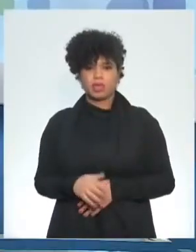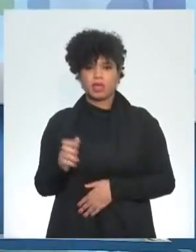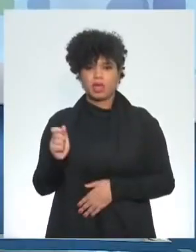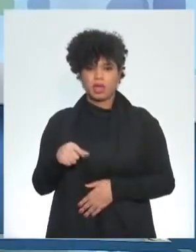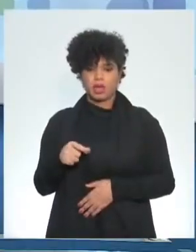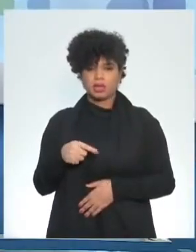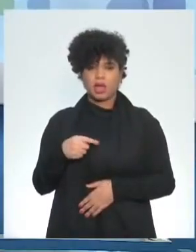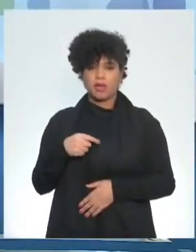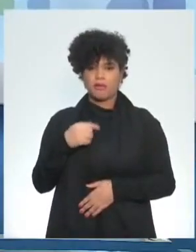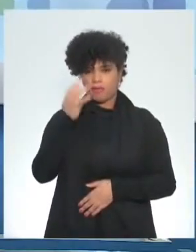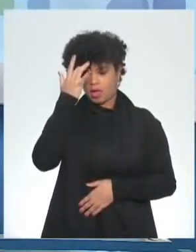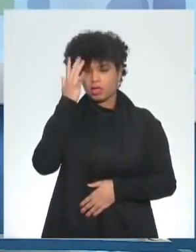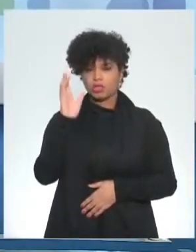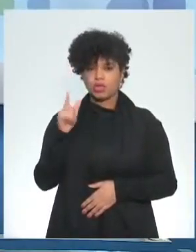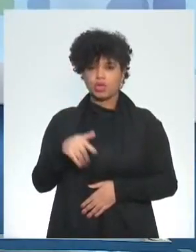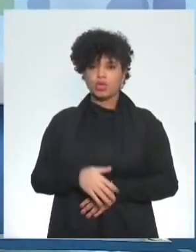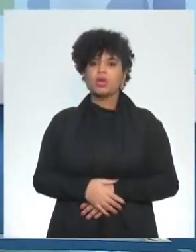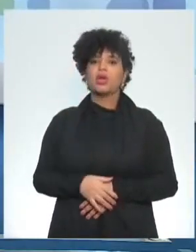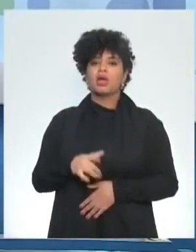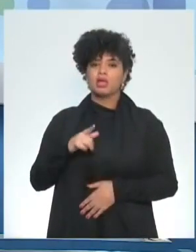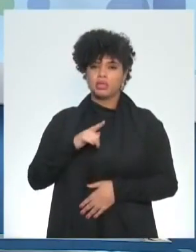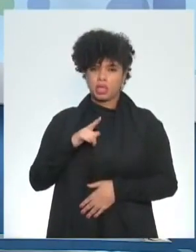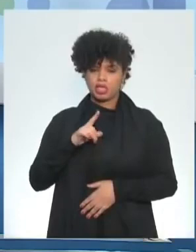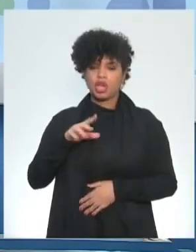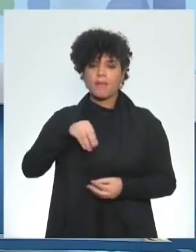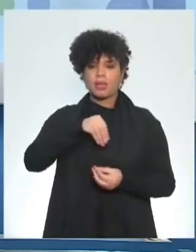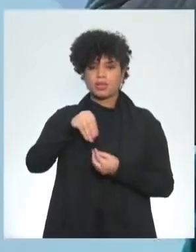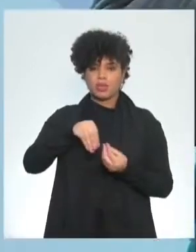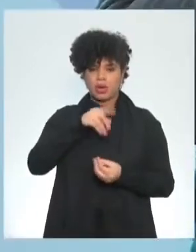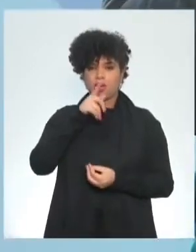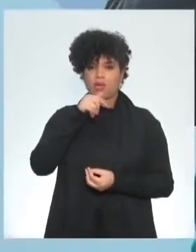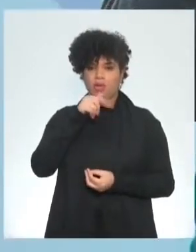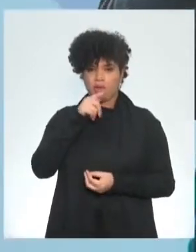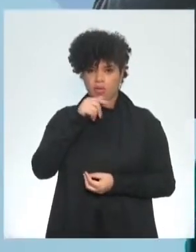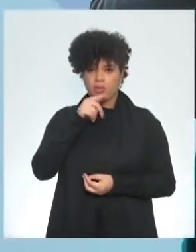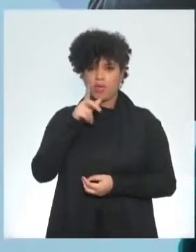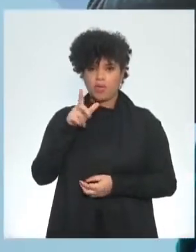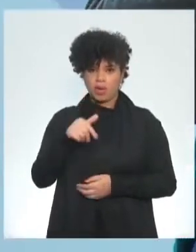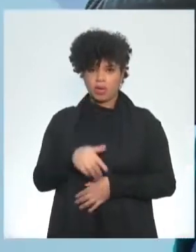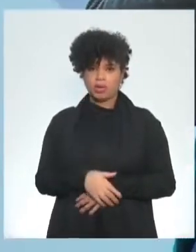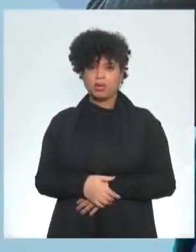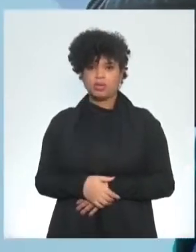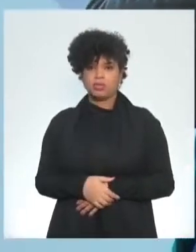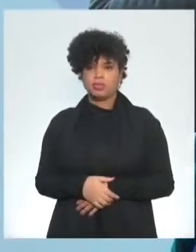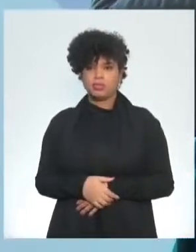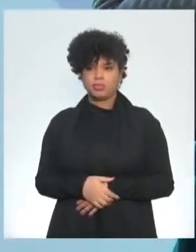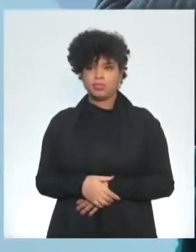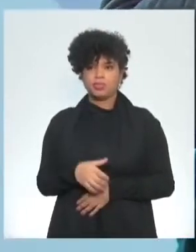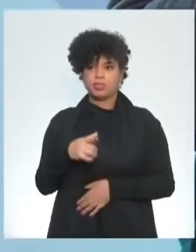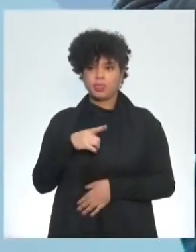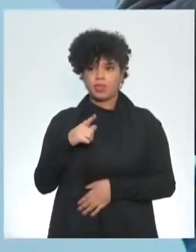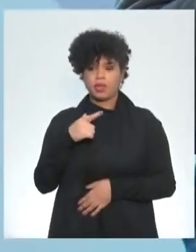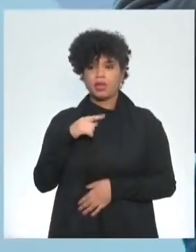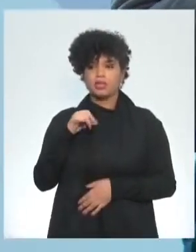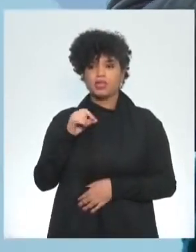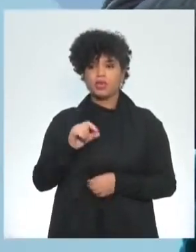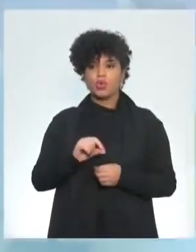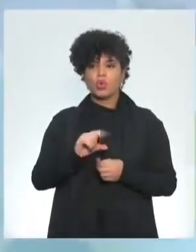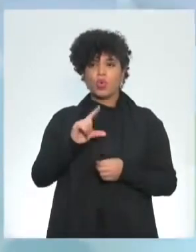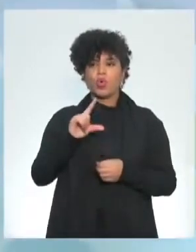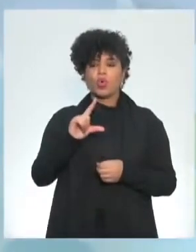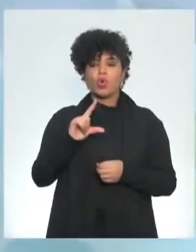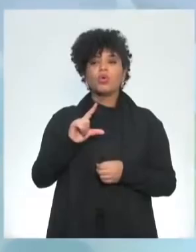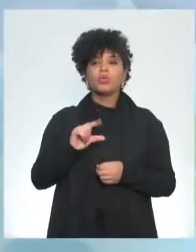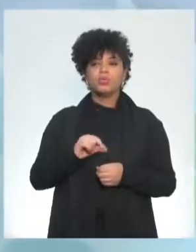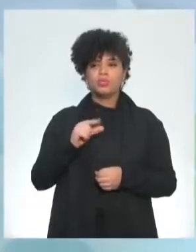com tranquilidade, né? Sim, está diluído em água. Isso, e também ali Quando eu vou trabalhar com isso, com uma concentração muito alta,